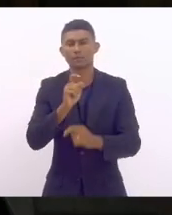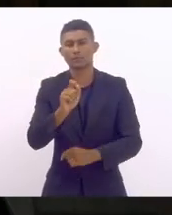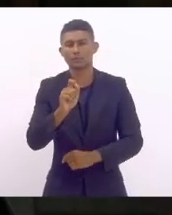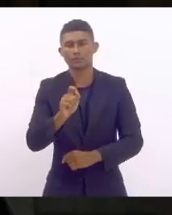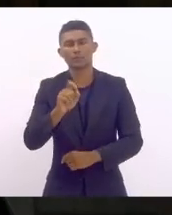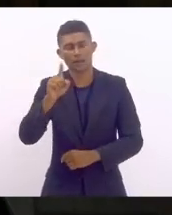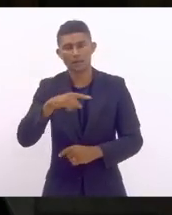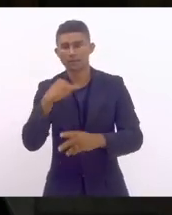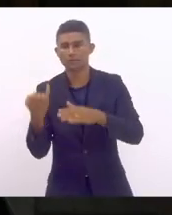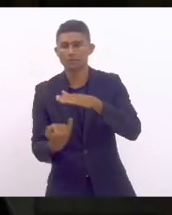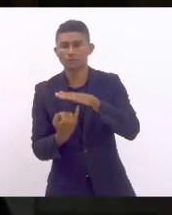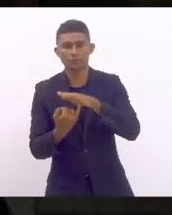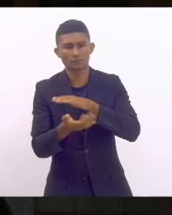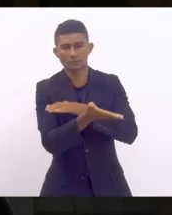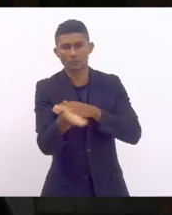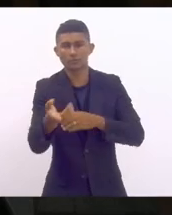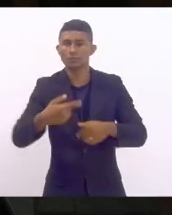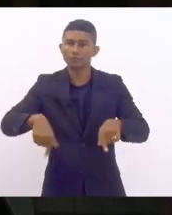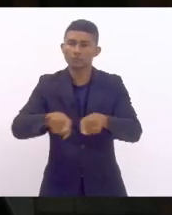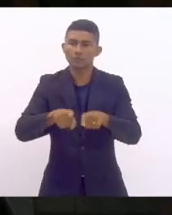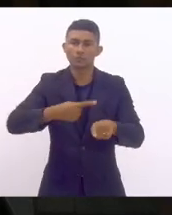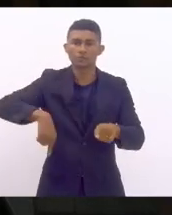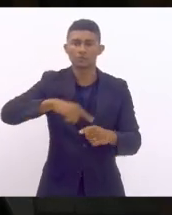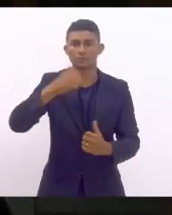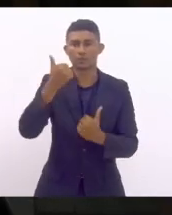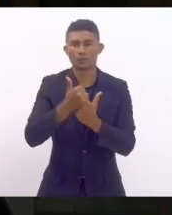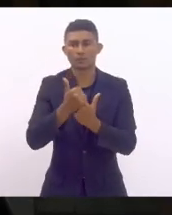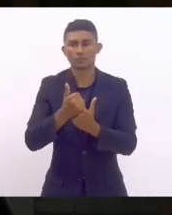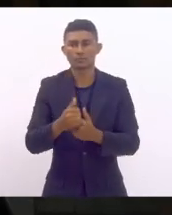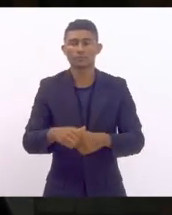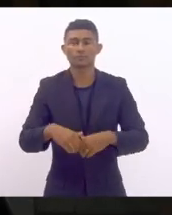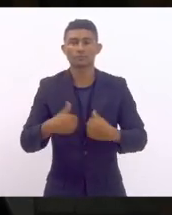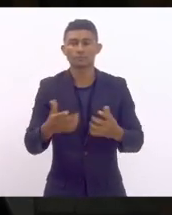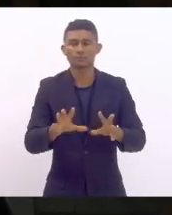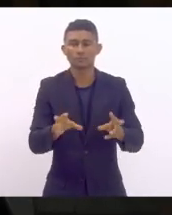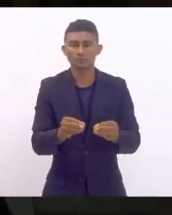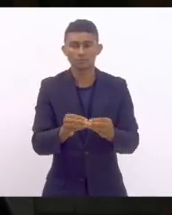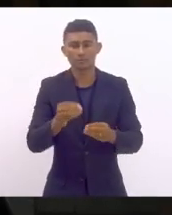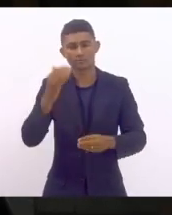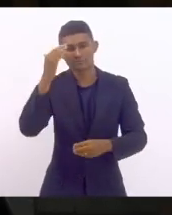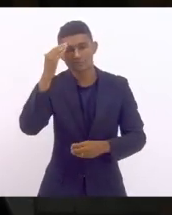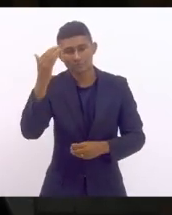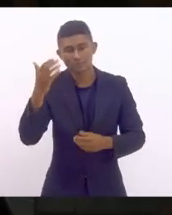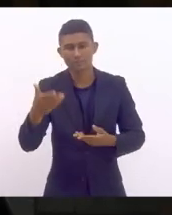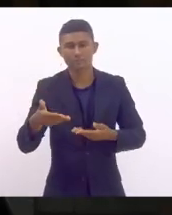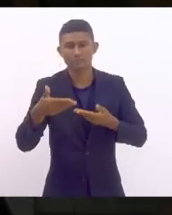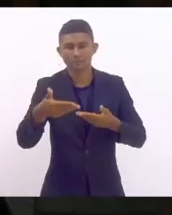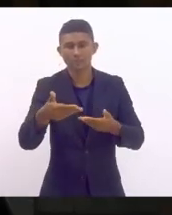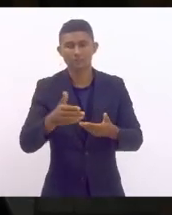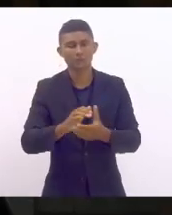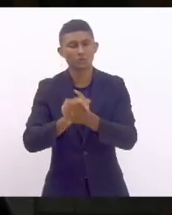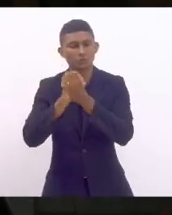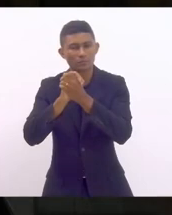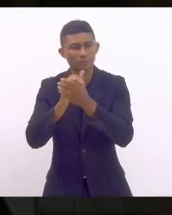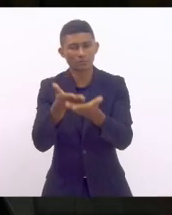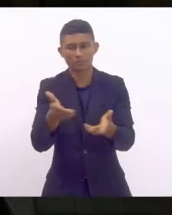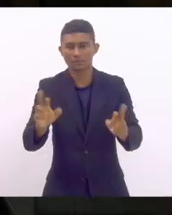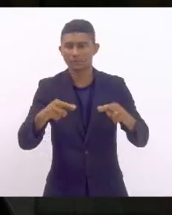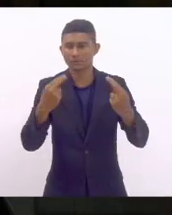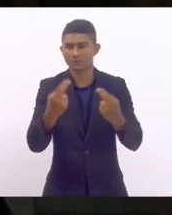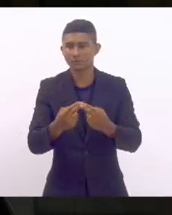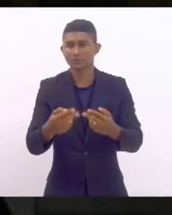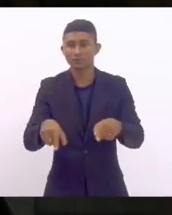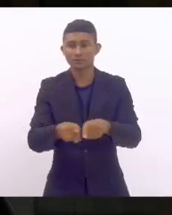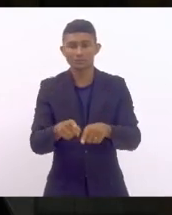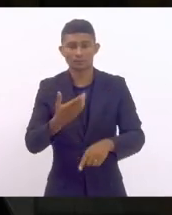dessas instituições do apoio que podemos a elas conferir portanto que era que agradecer a oportunidade cumprimentar pela iniciativa e